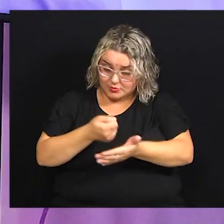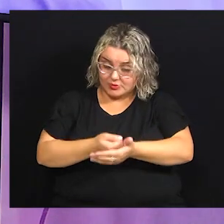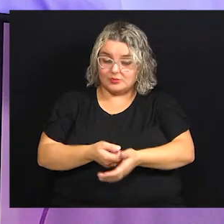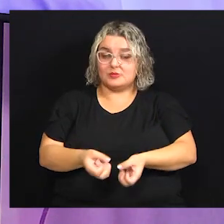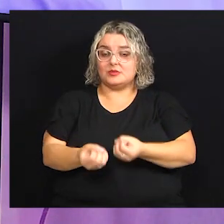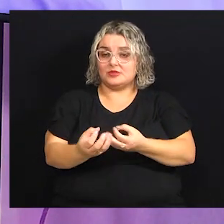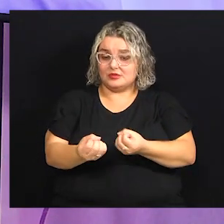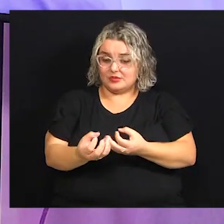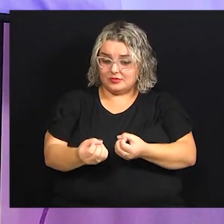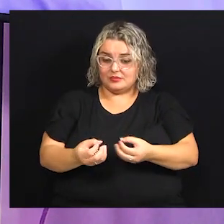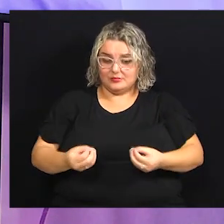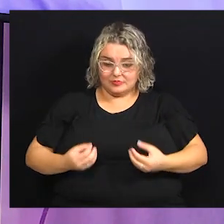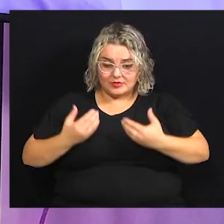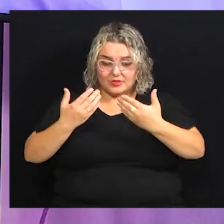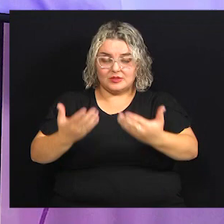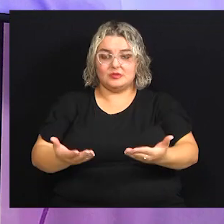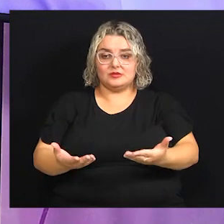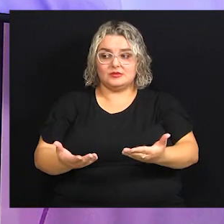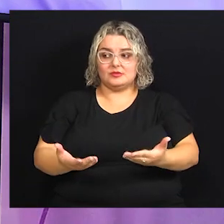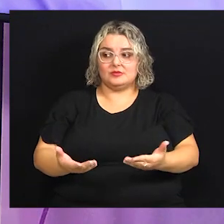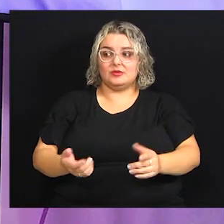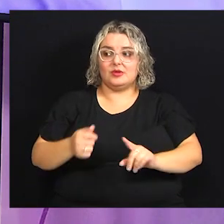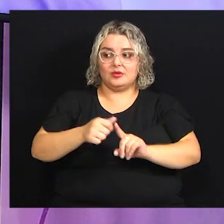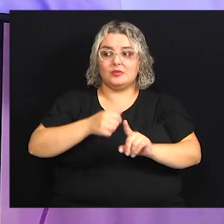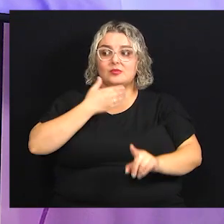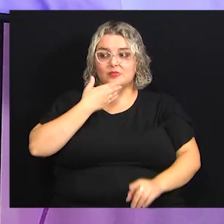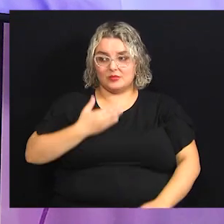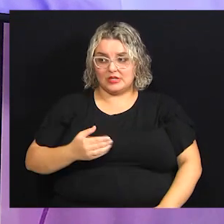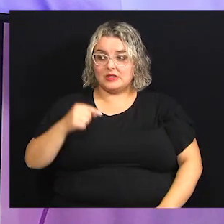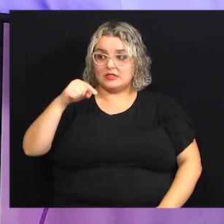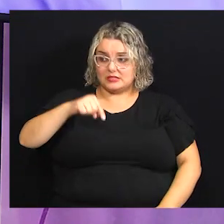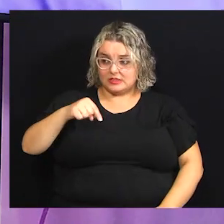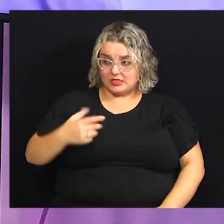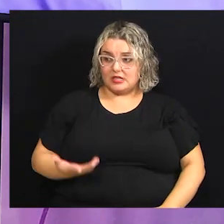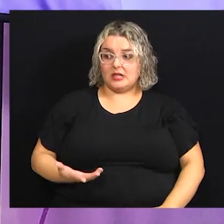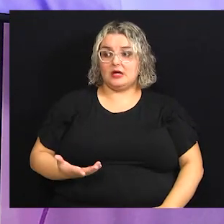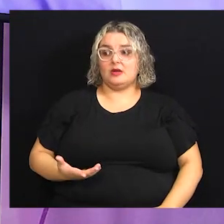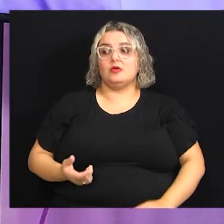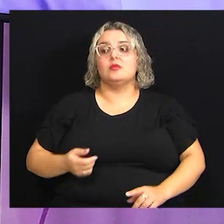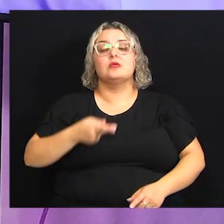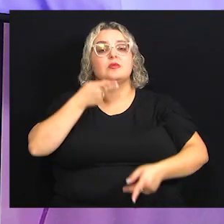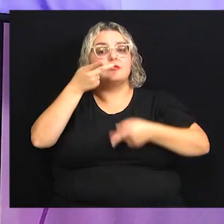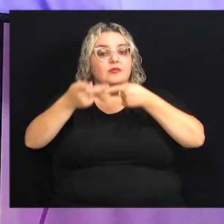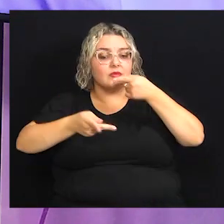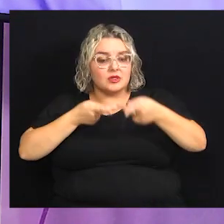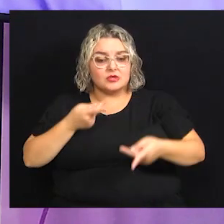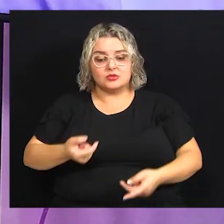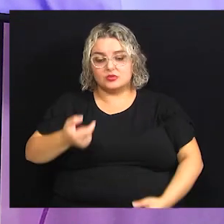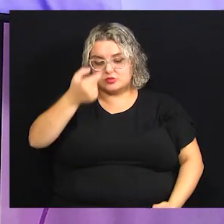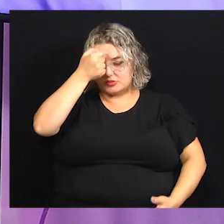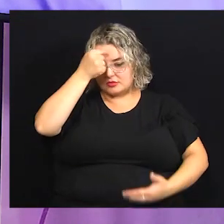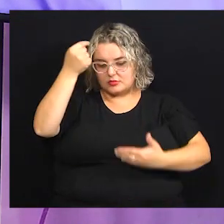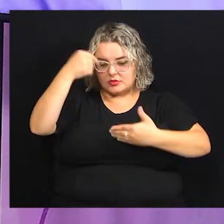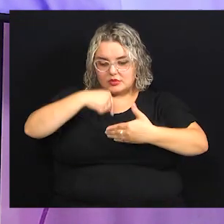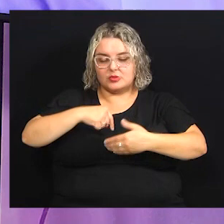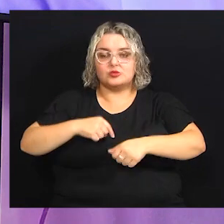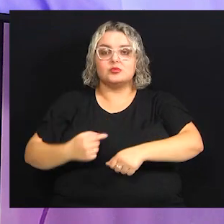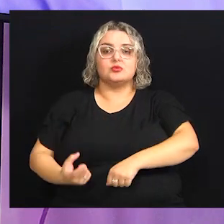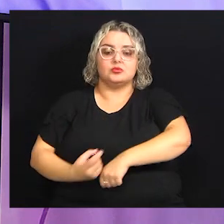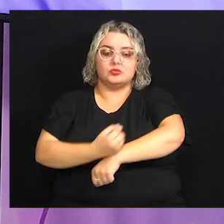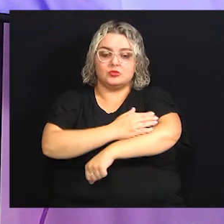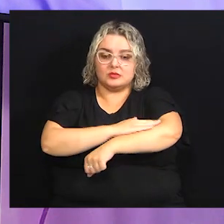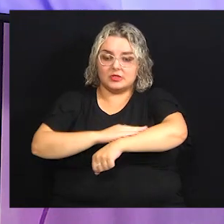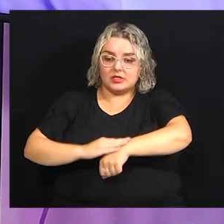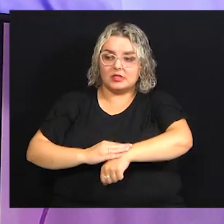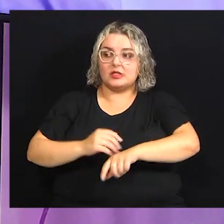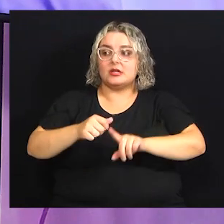a obrigação de levar a informação. Então, o mês de dezembro agora é um mês em que a gente fala muito sobre a conscientização do câncer